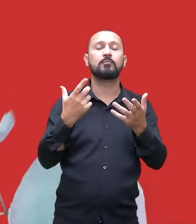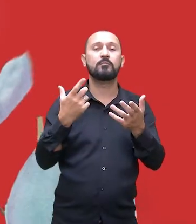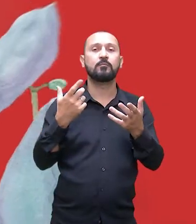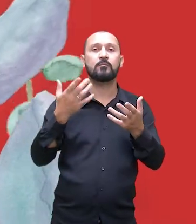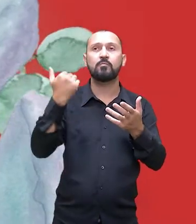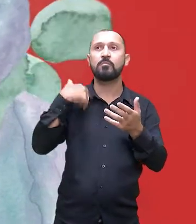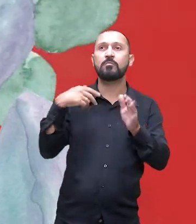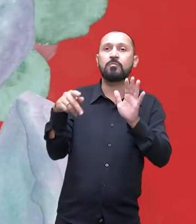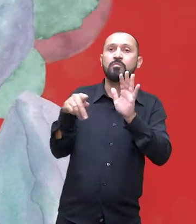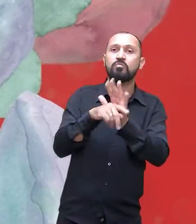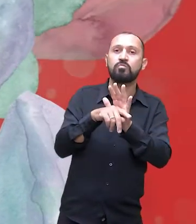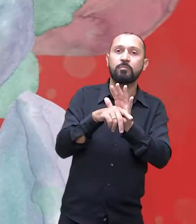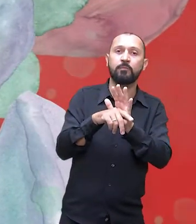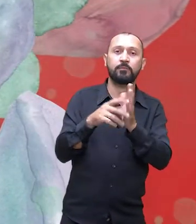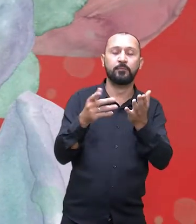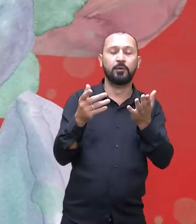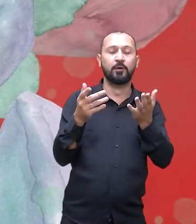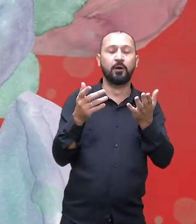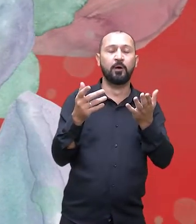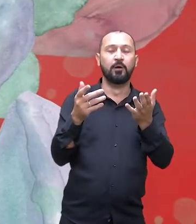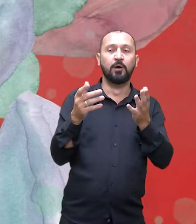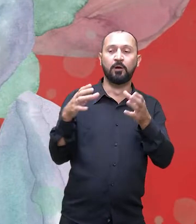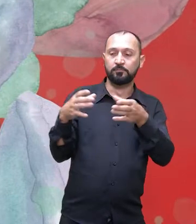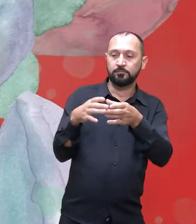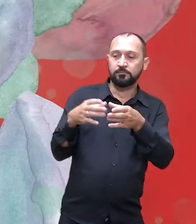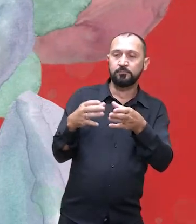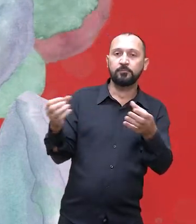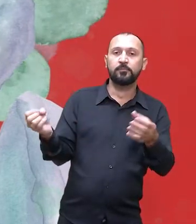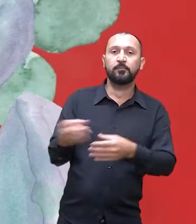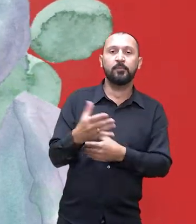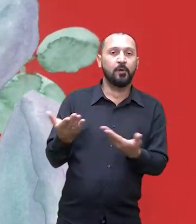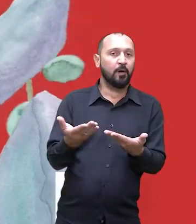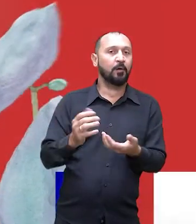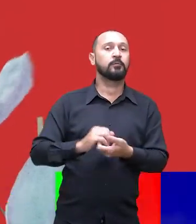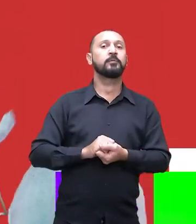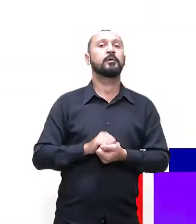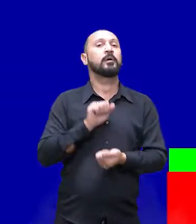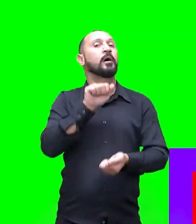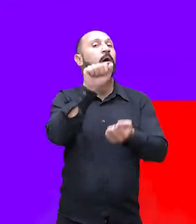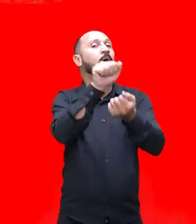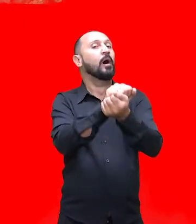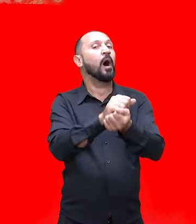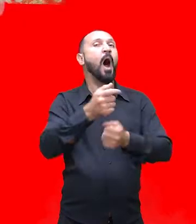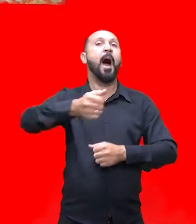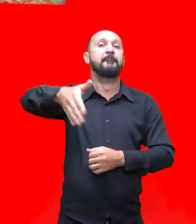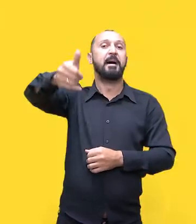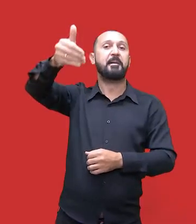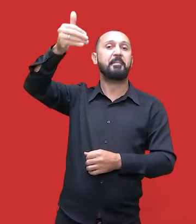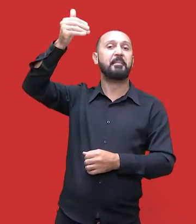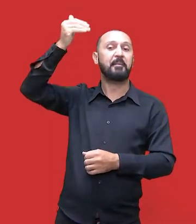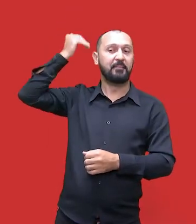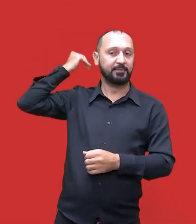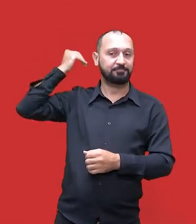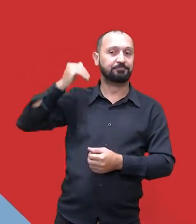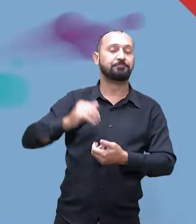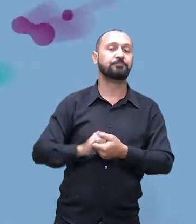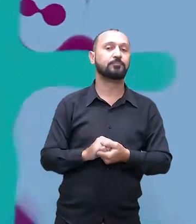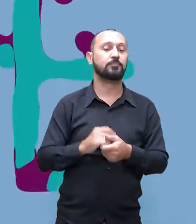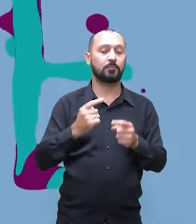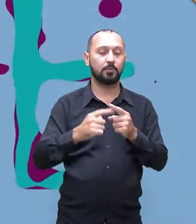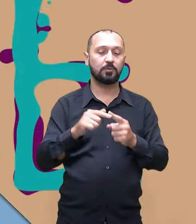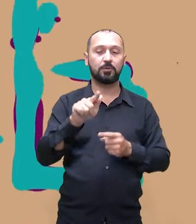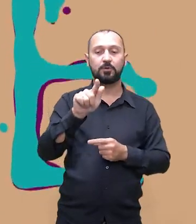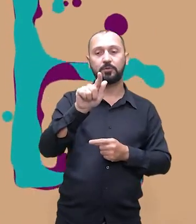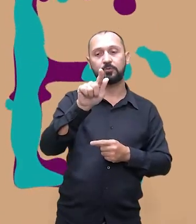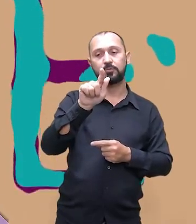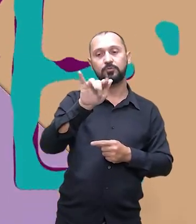a característica da companhia, atualmente, junto com o passado, né? Que o Ginga